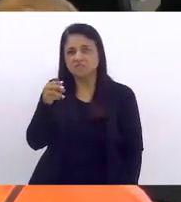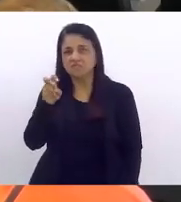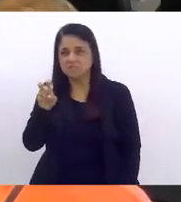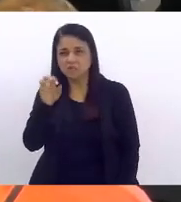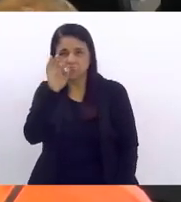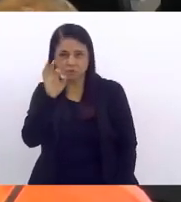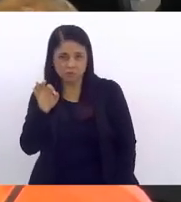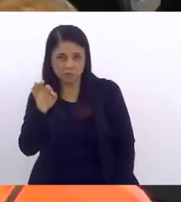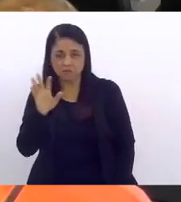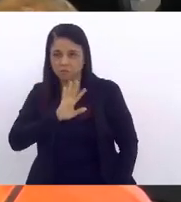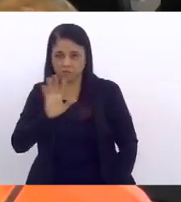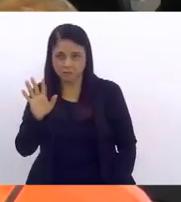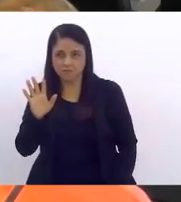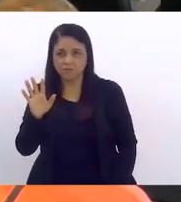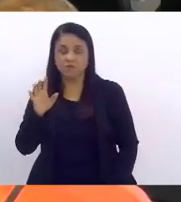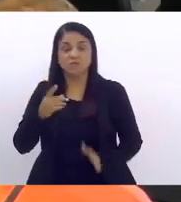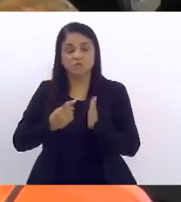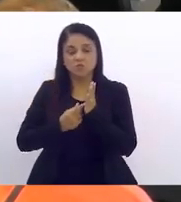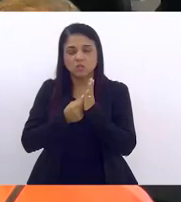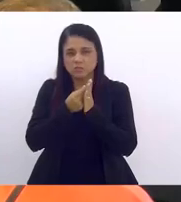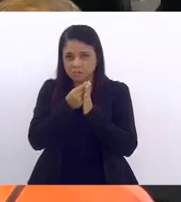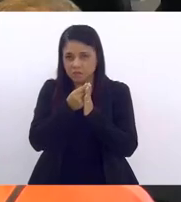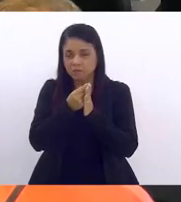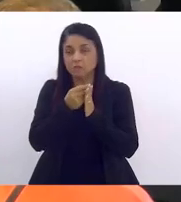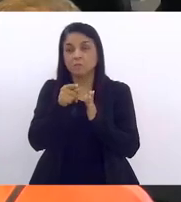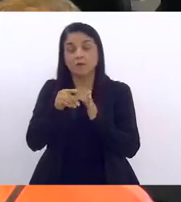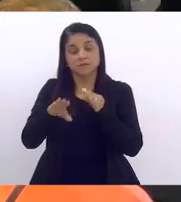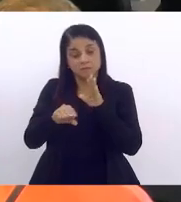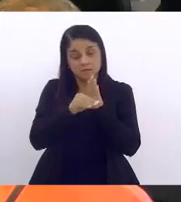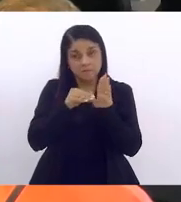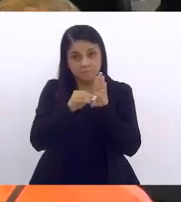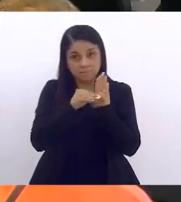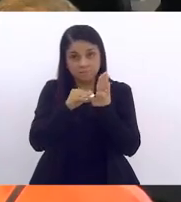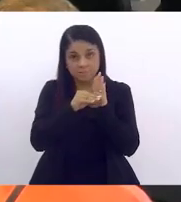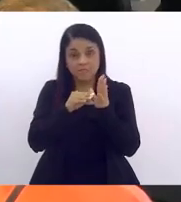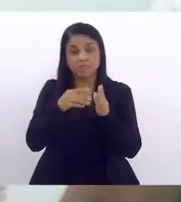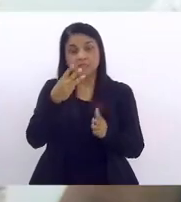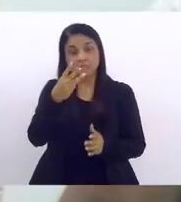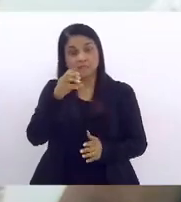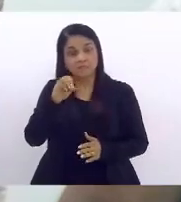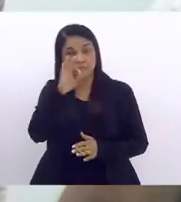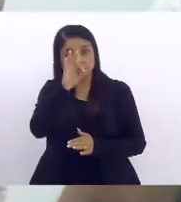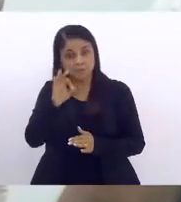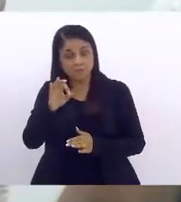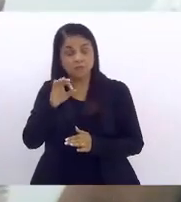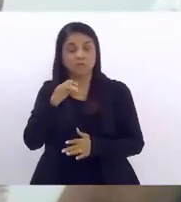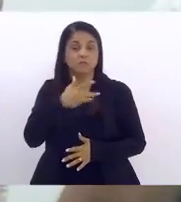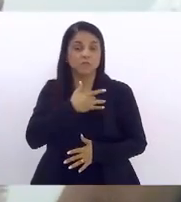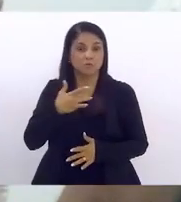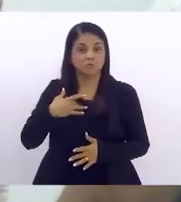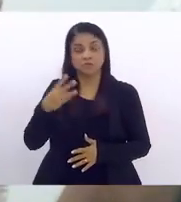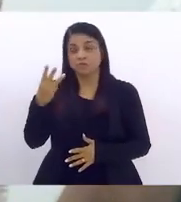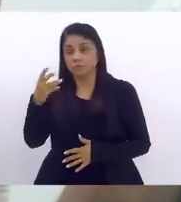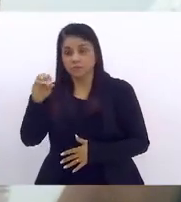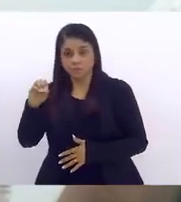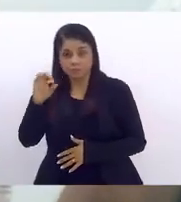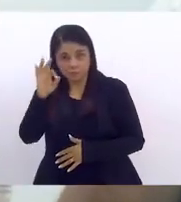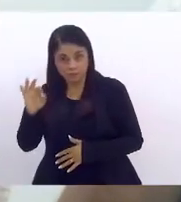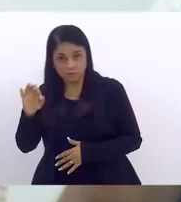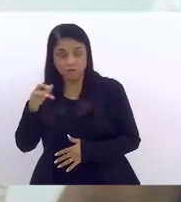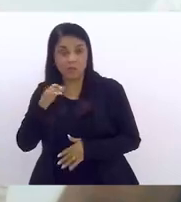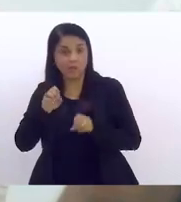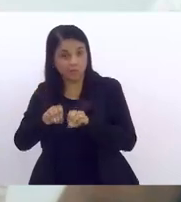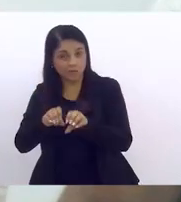0,35%, menos de 1% do orçamento. Mas que essas emendas, 30% seja para a saúde e 30% para a educação. Então,